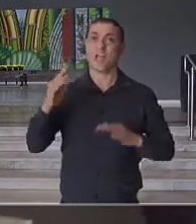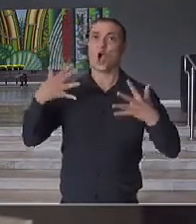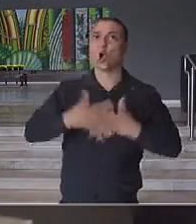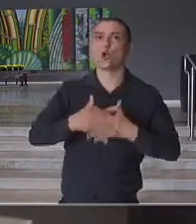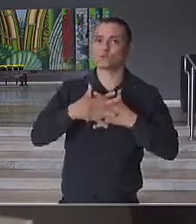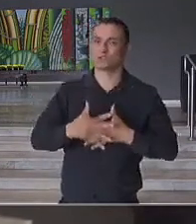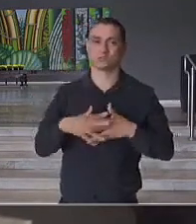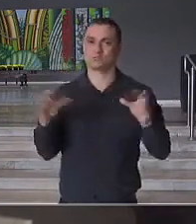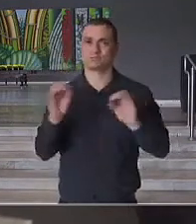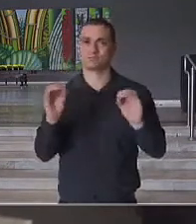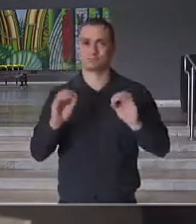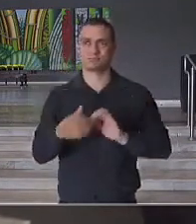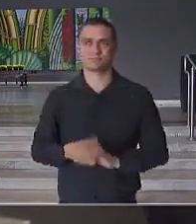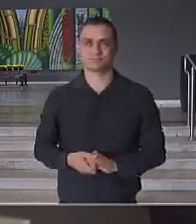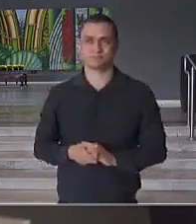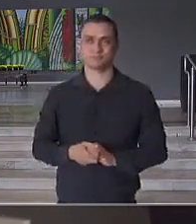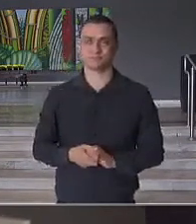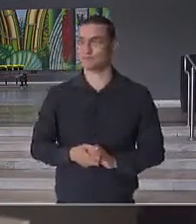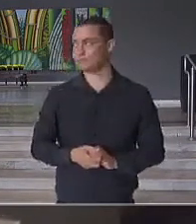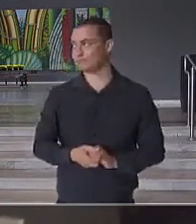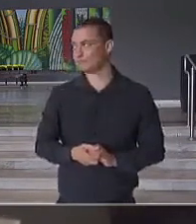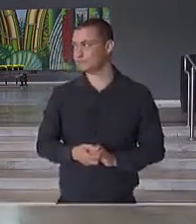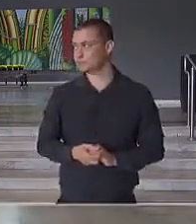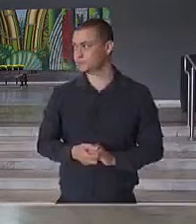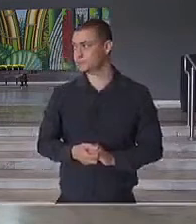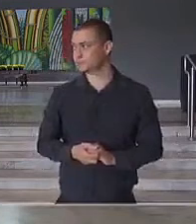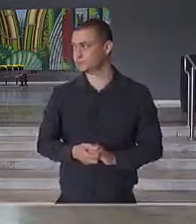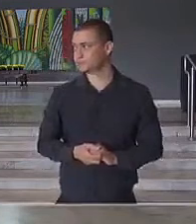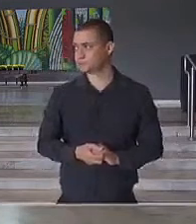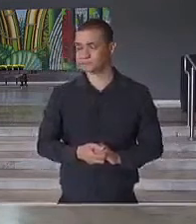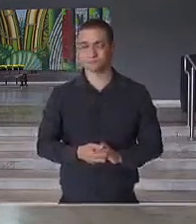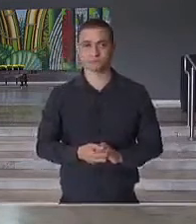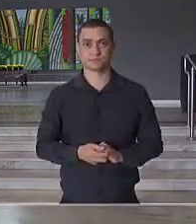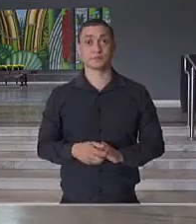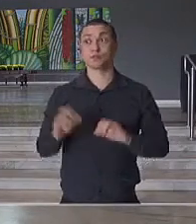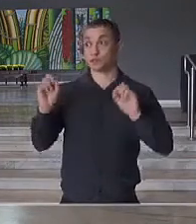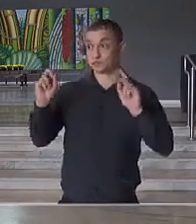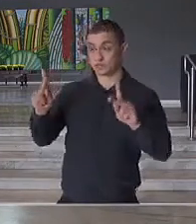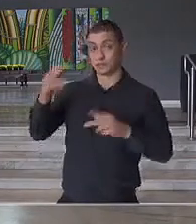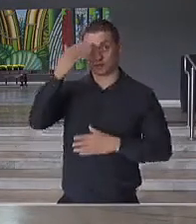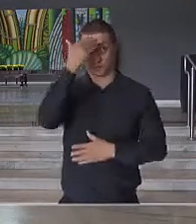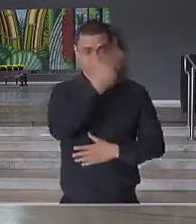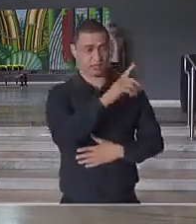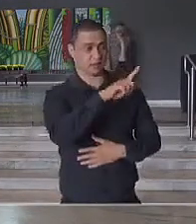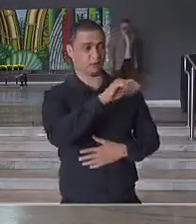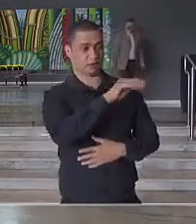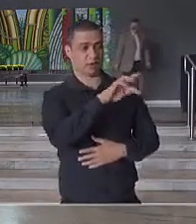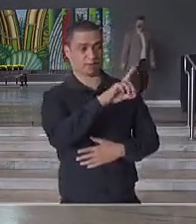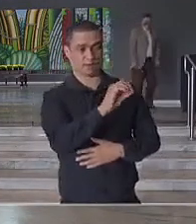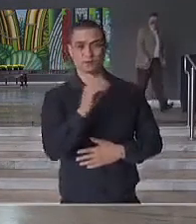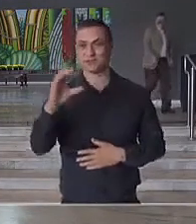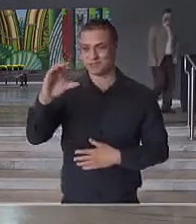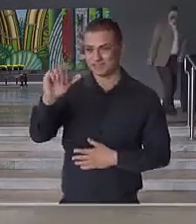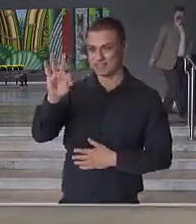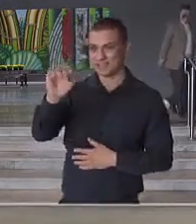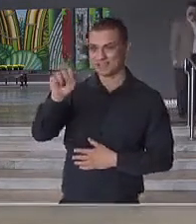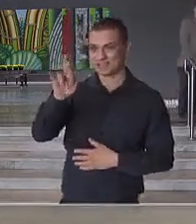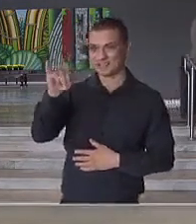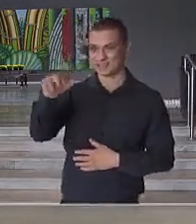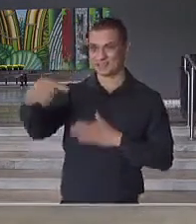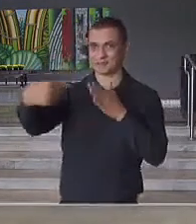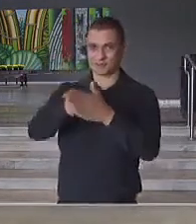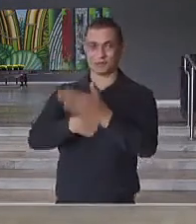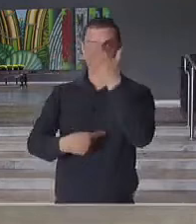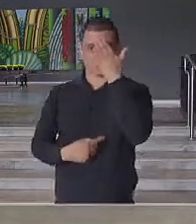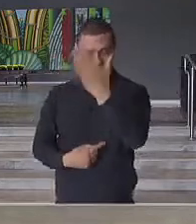confusão com a aplicação dessas doses. Muito bem, obrigado, Gabardo. Catarina, muito obrigado